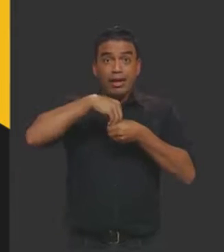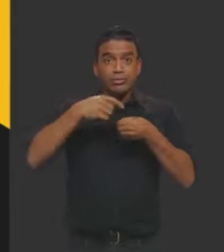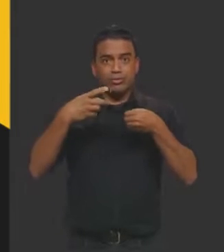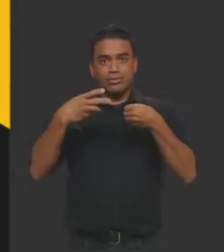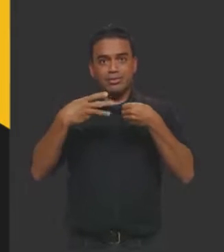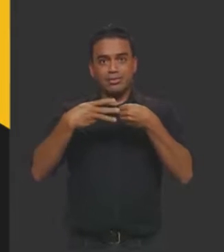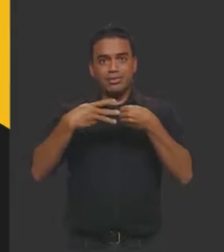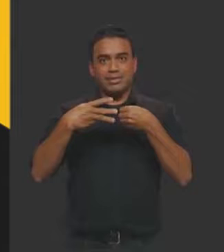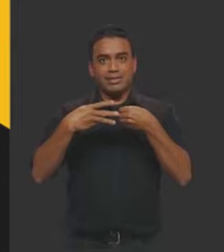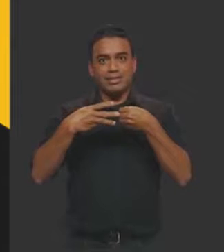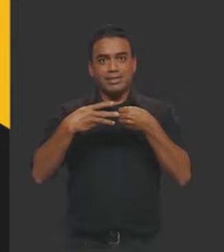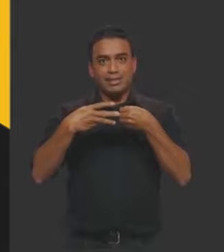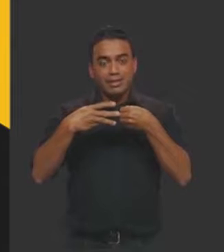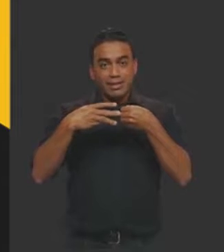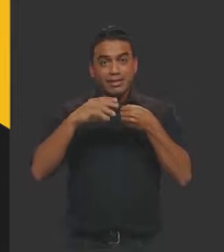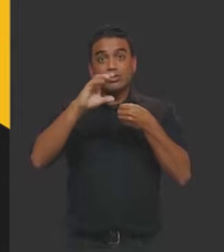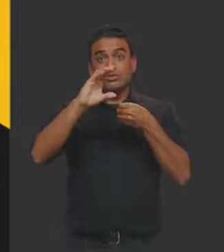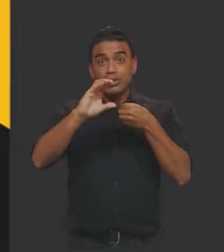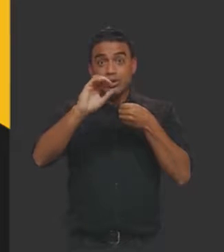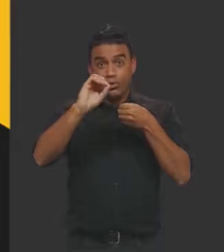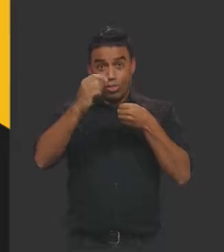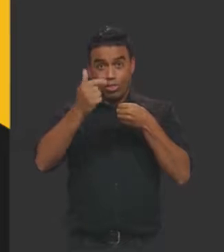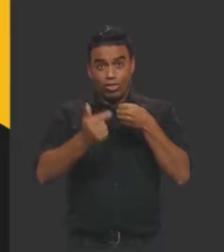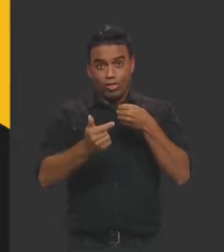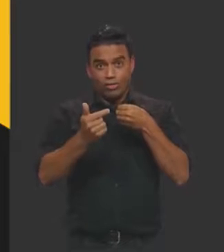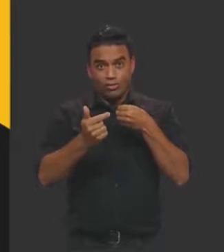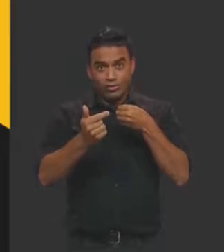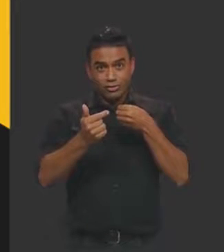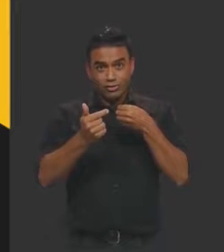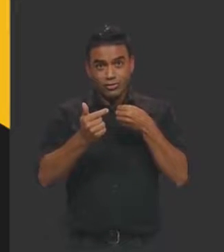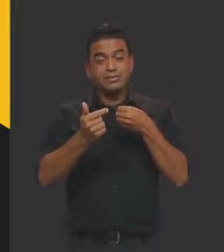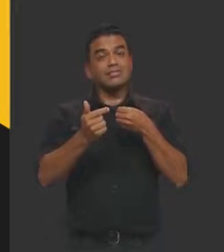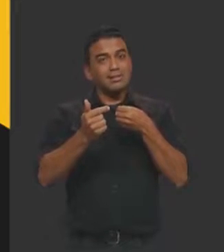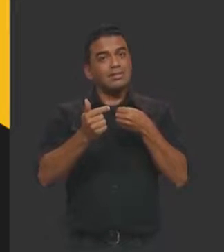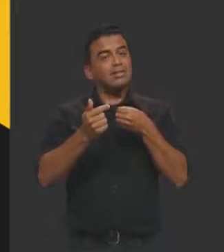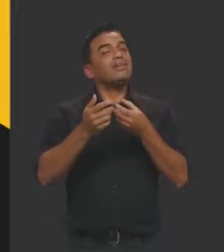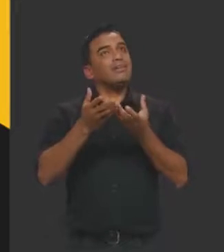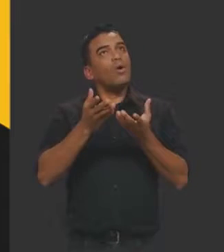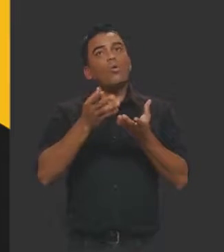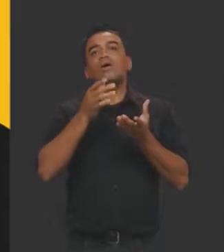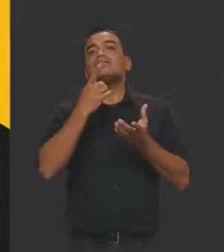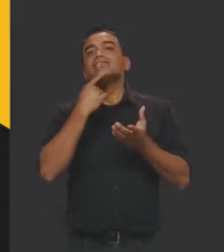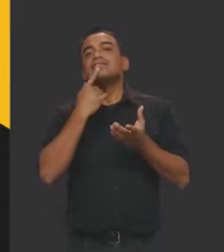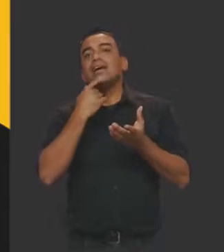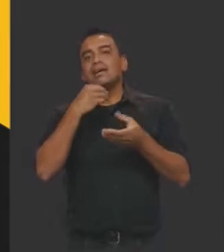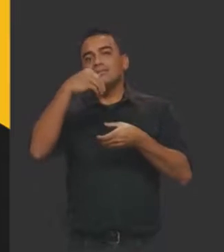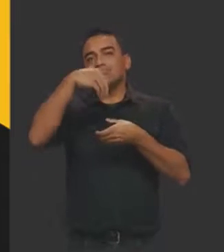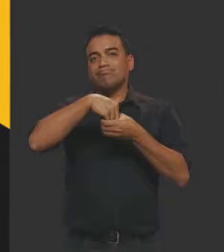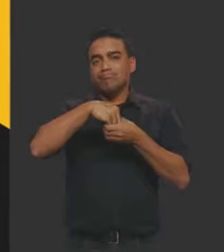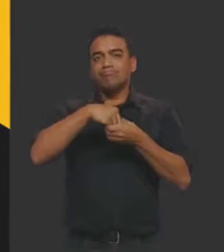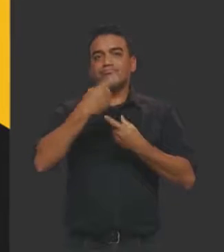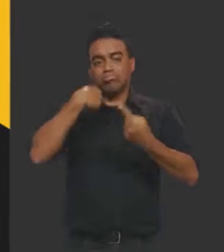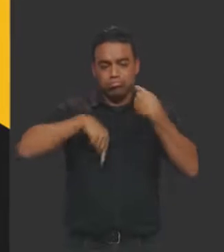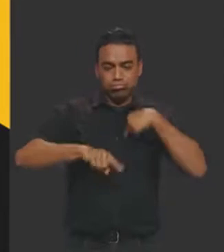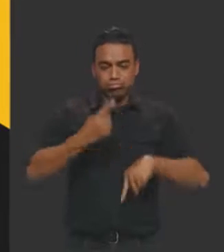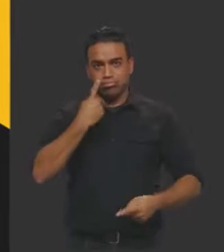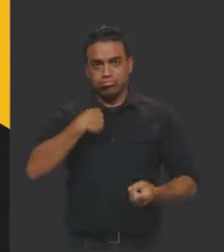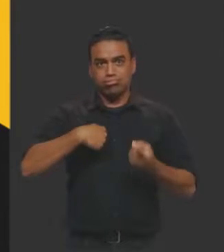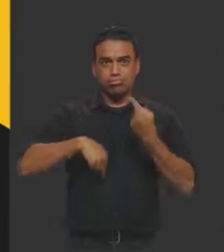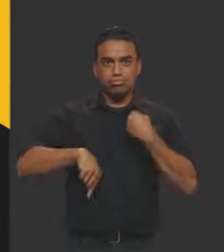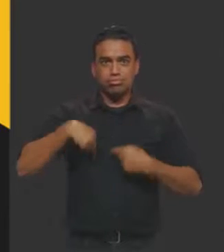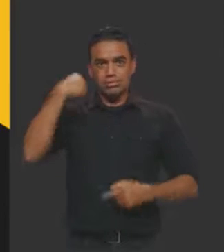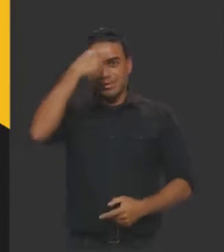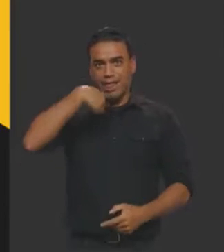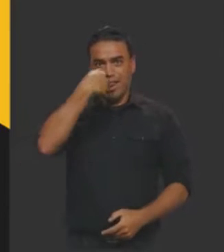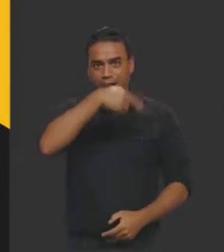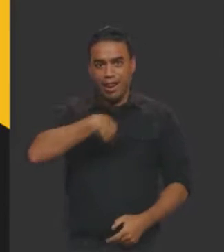de volta o gás carbônico. Então, o sangue é um meio de transporte para o nosso corpo. E é bom a